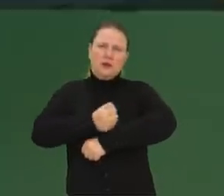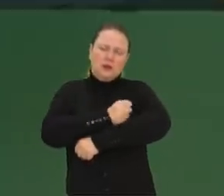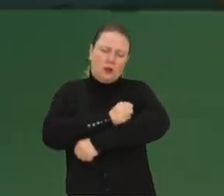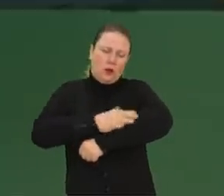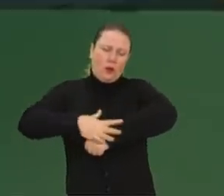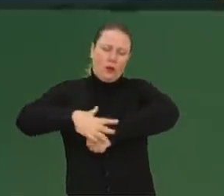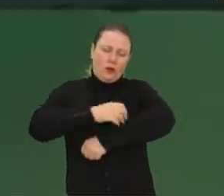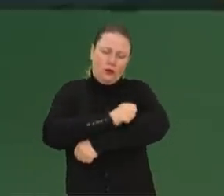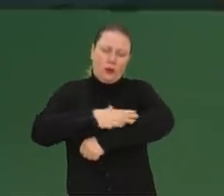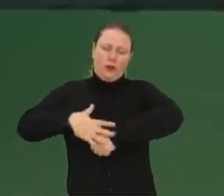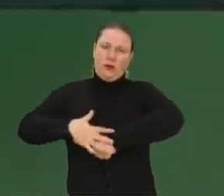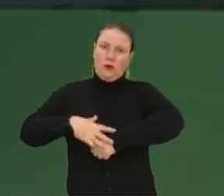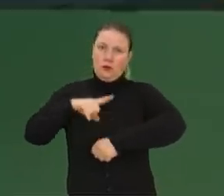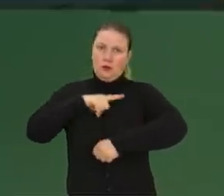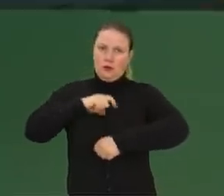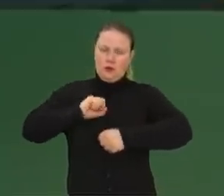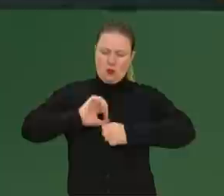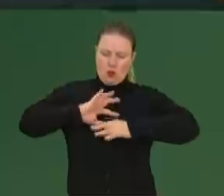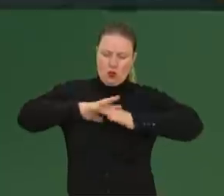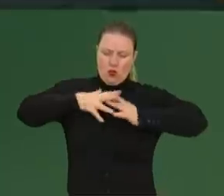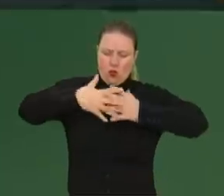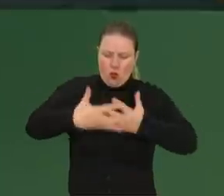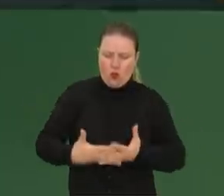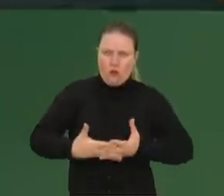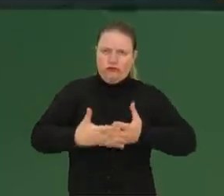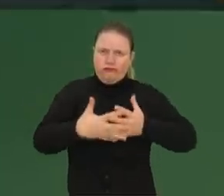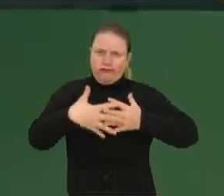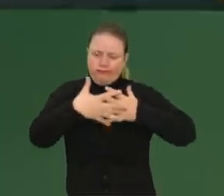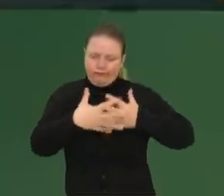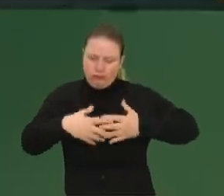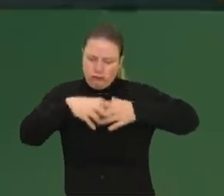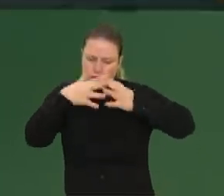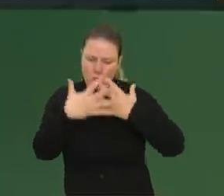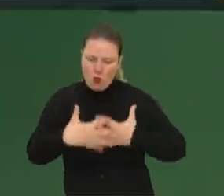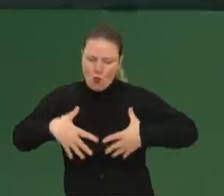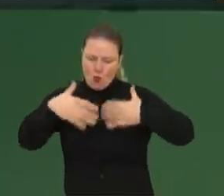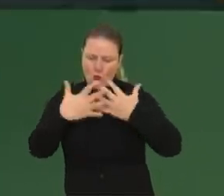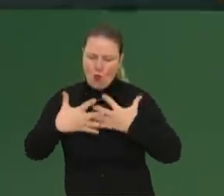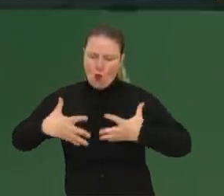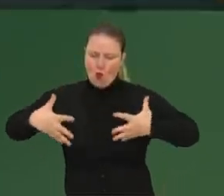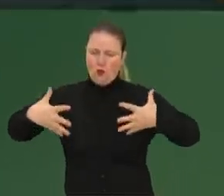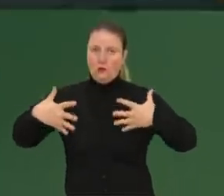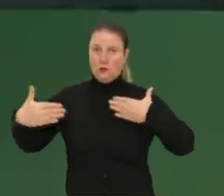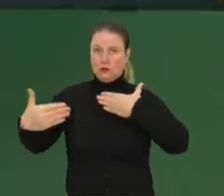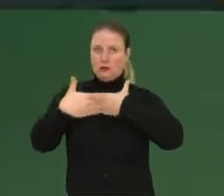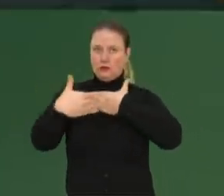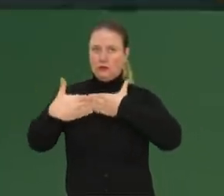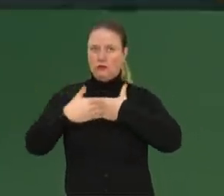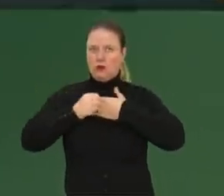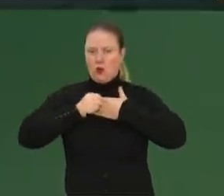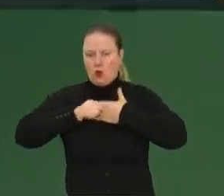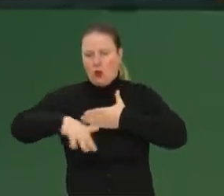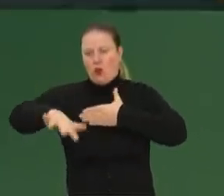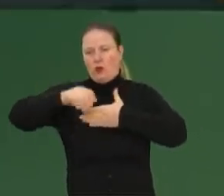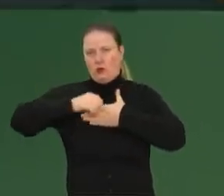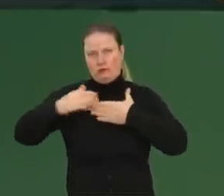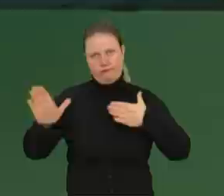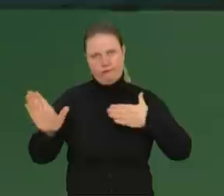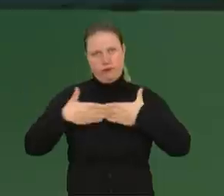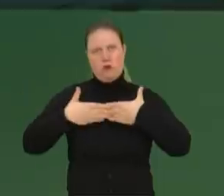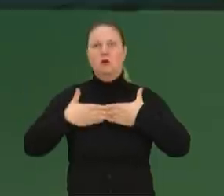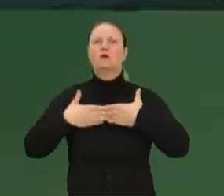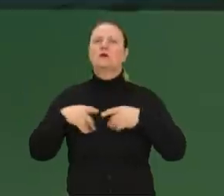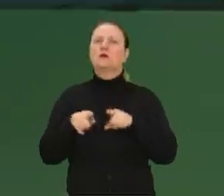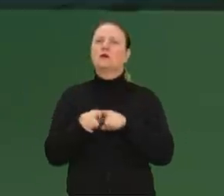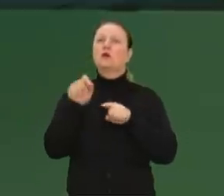aqui já nós temos uma rede formada, né, bloqueando essa saída desse sangue. Este processo aqui